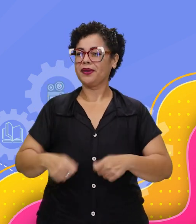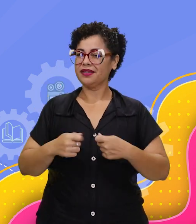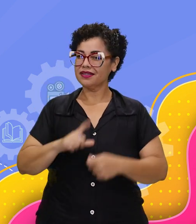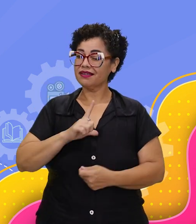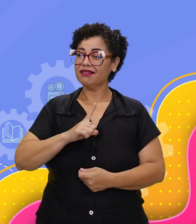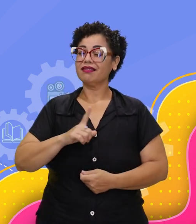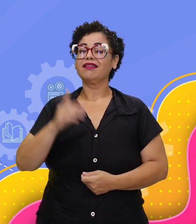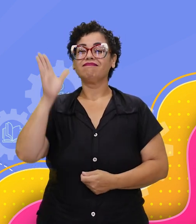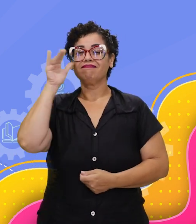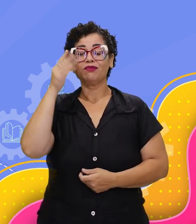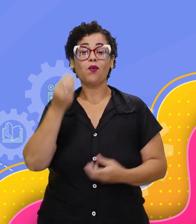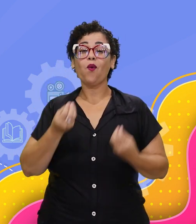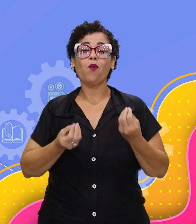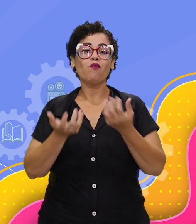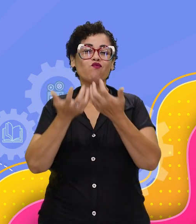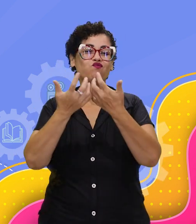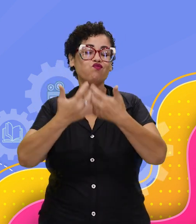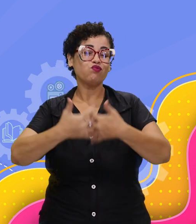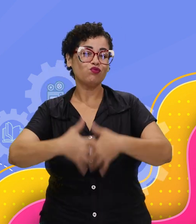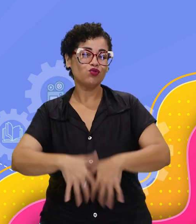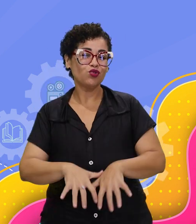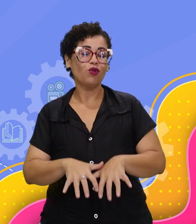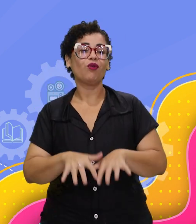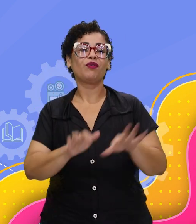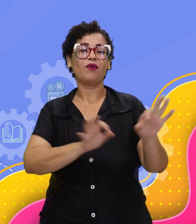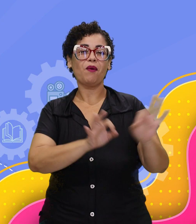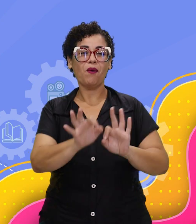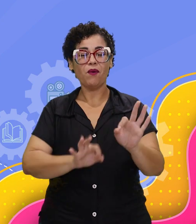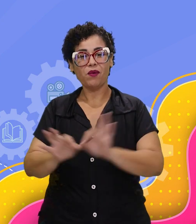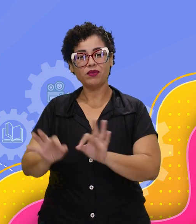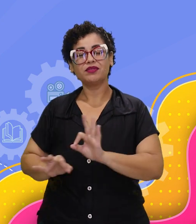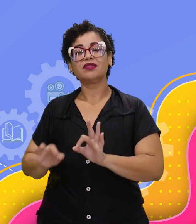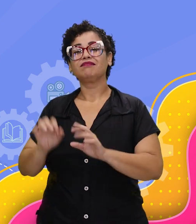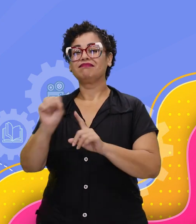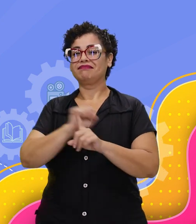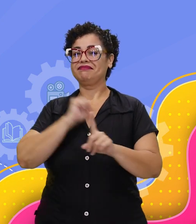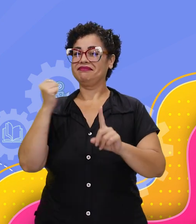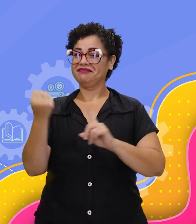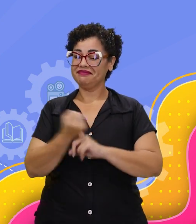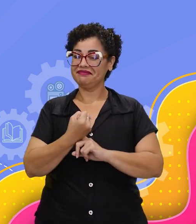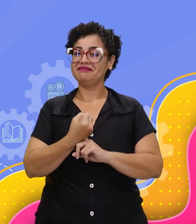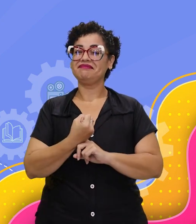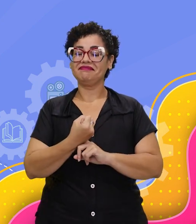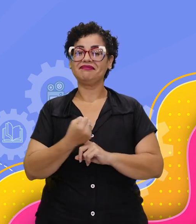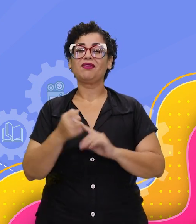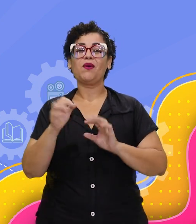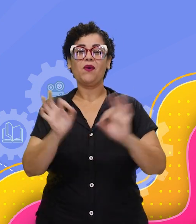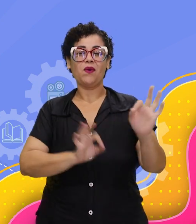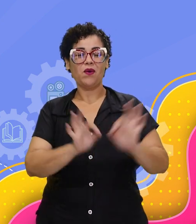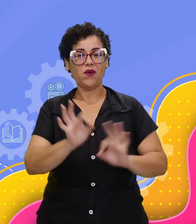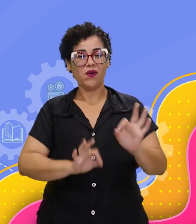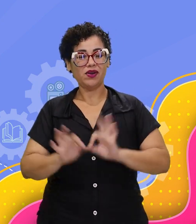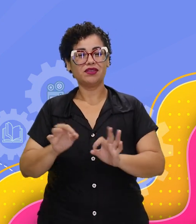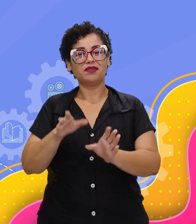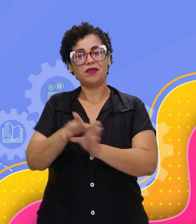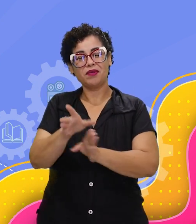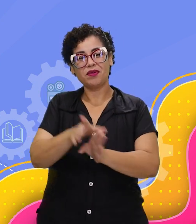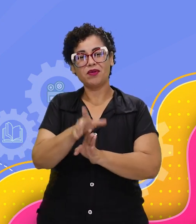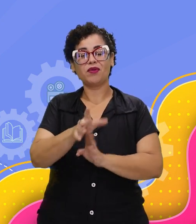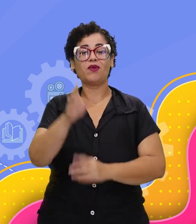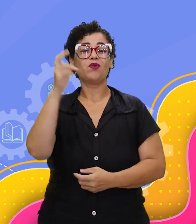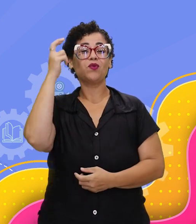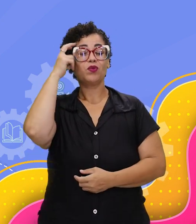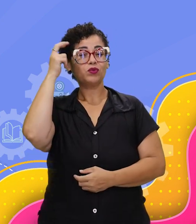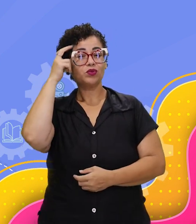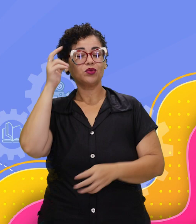do funcionamento da organização das sociedades, das organizações culturais,